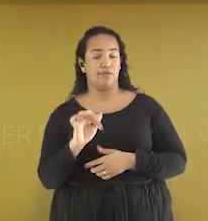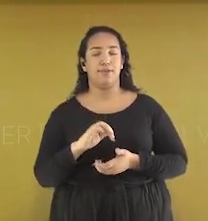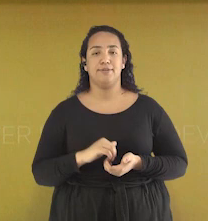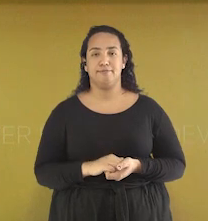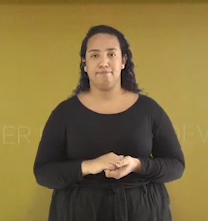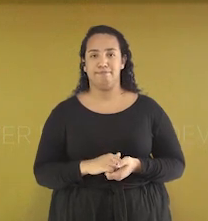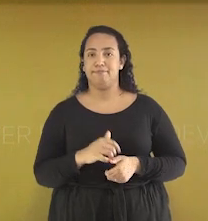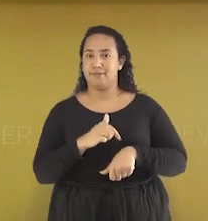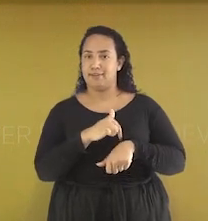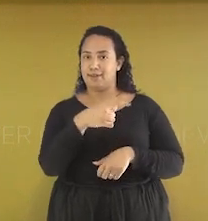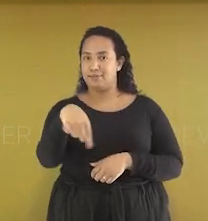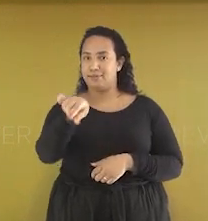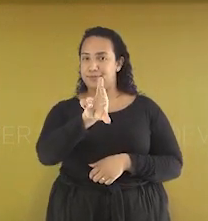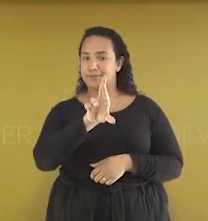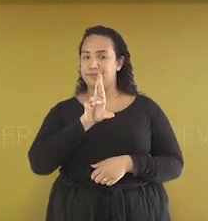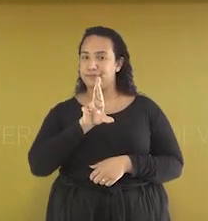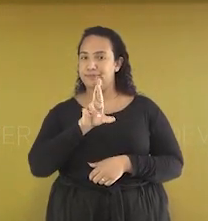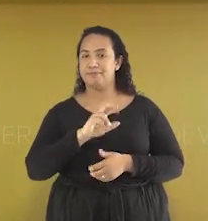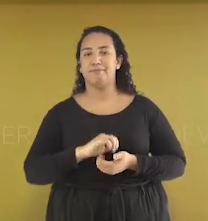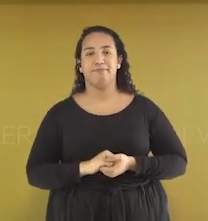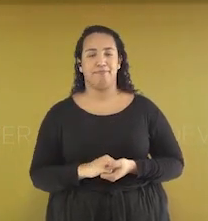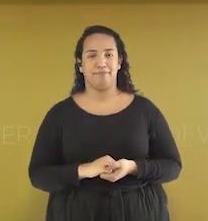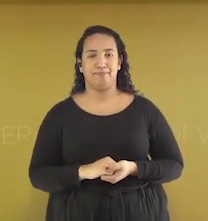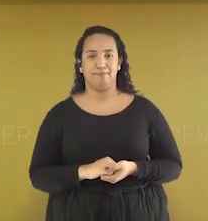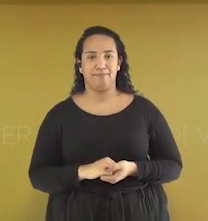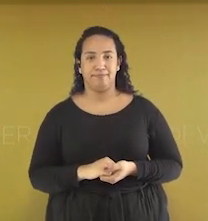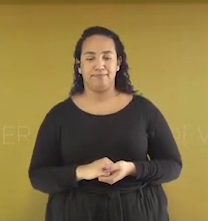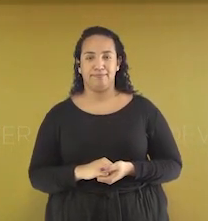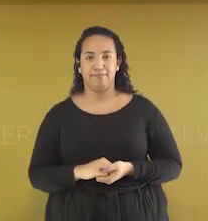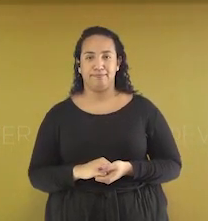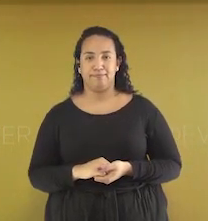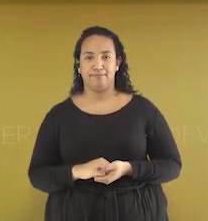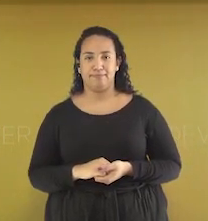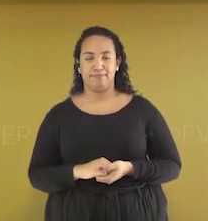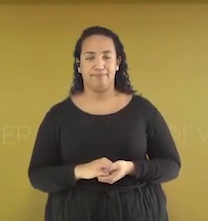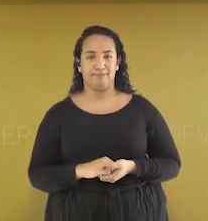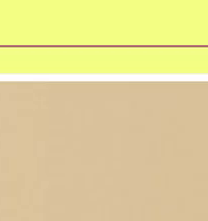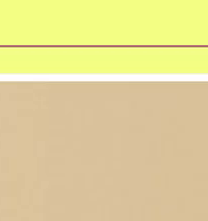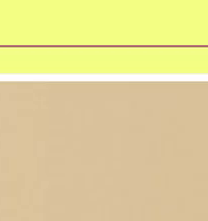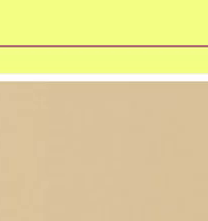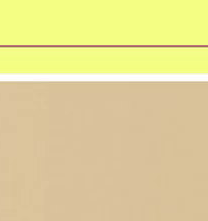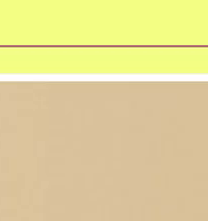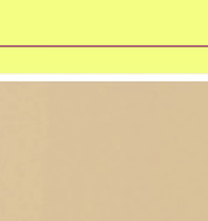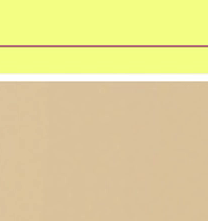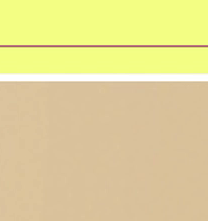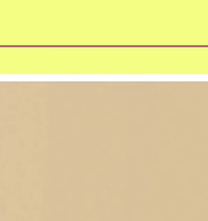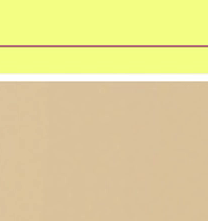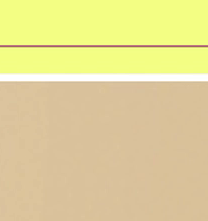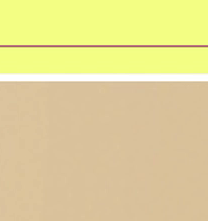C, D, E ou F. Vou te dar um tempinho para achar.